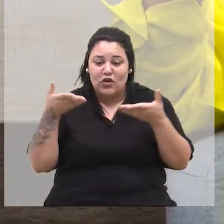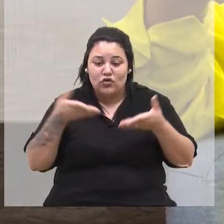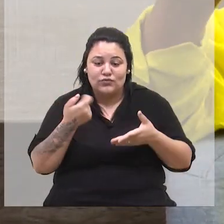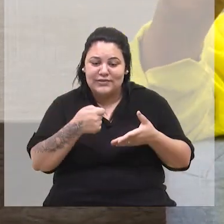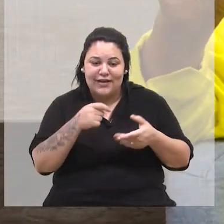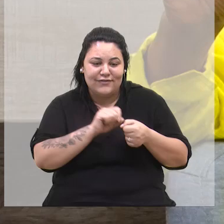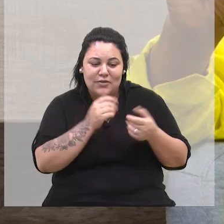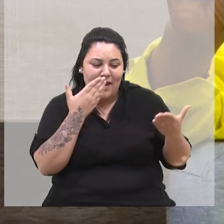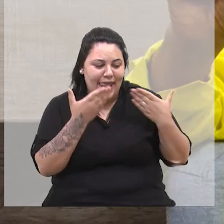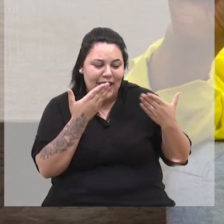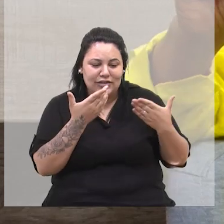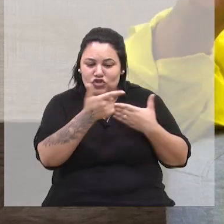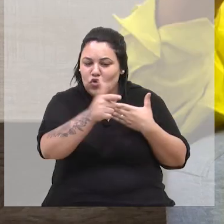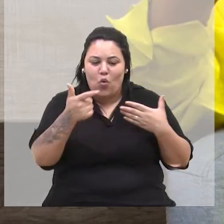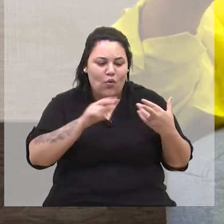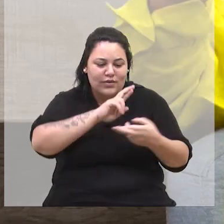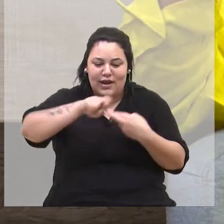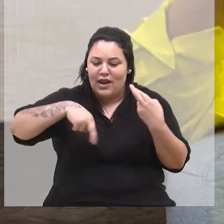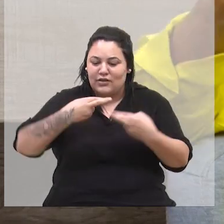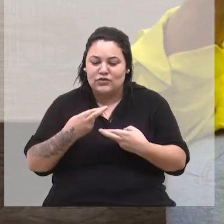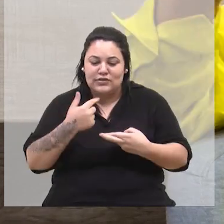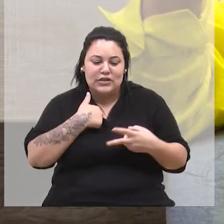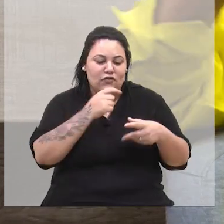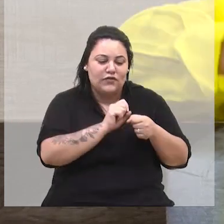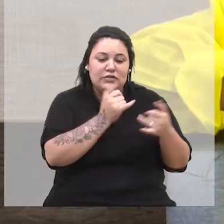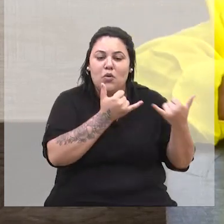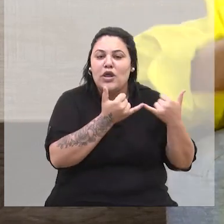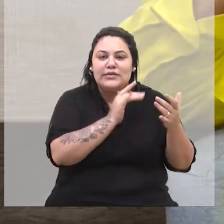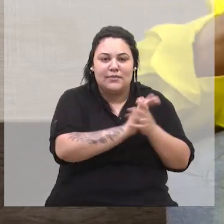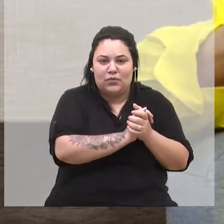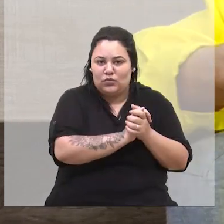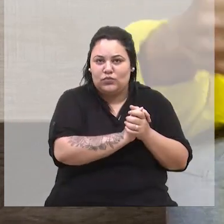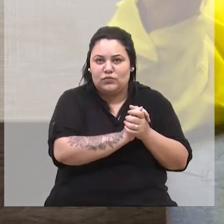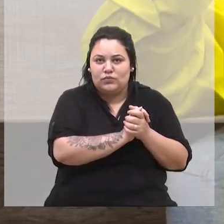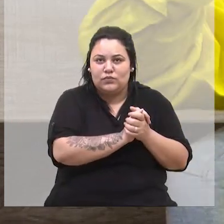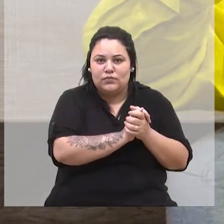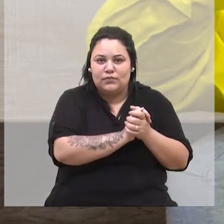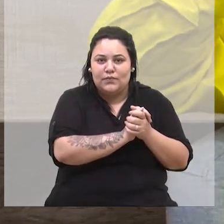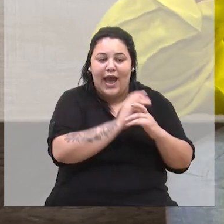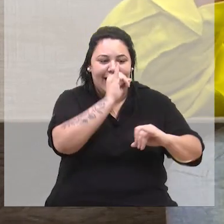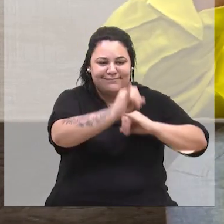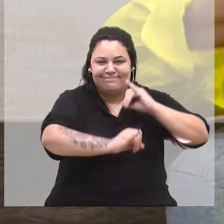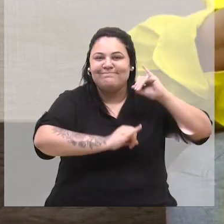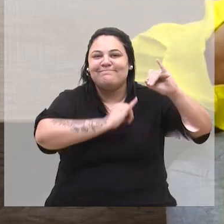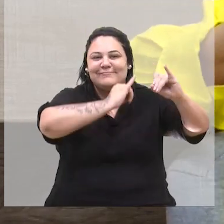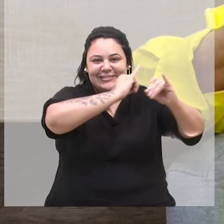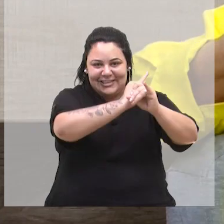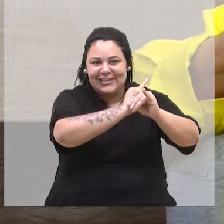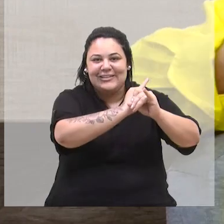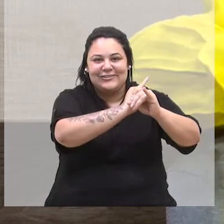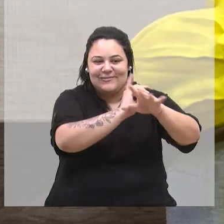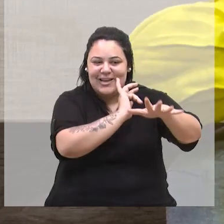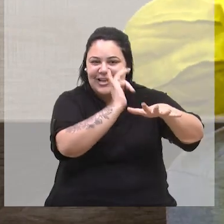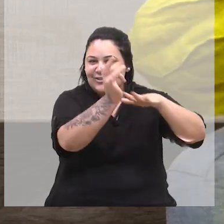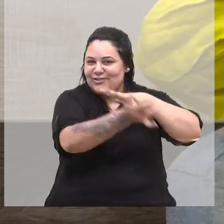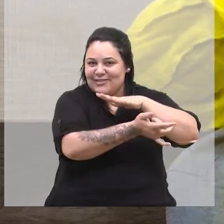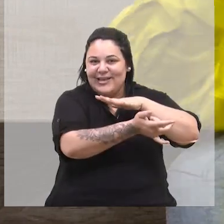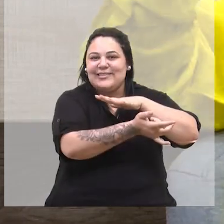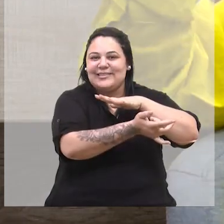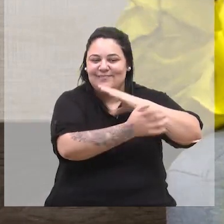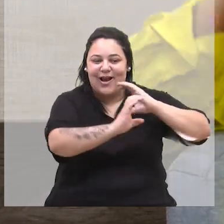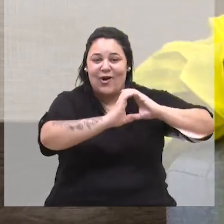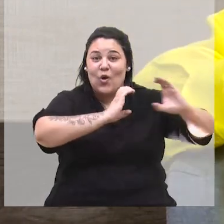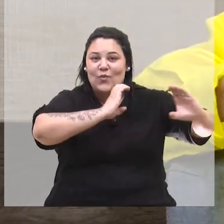eu teria que fazer uma análise de outras relações daquelas que eu fiz. Por exemplo, a força da internet, com todas as